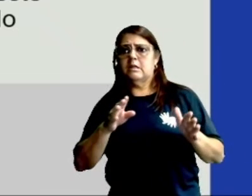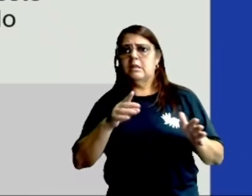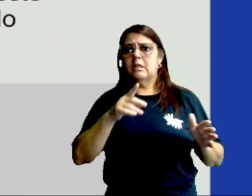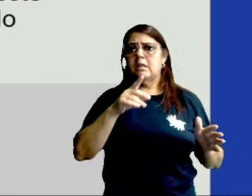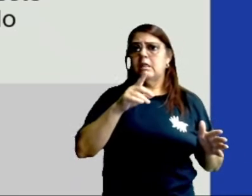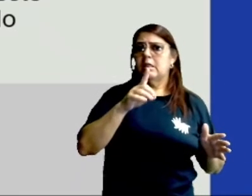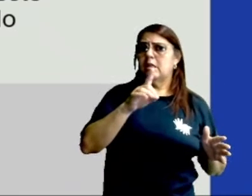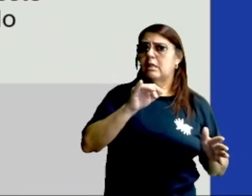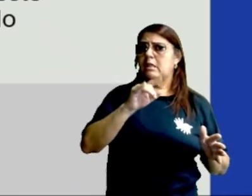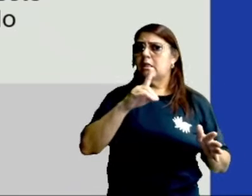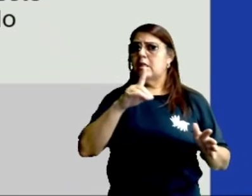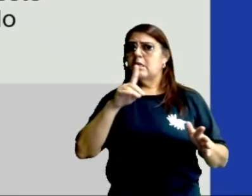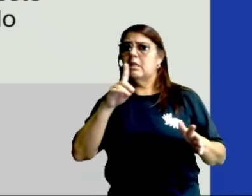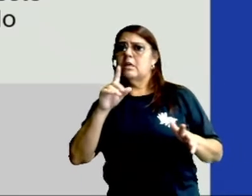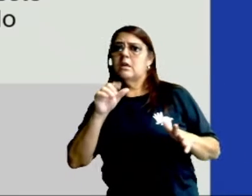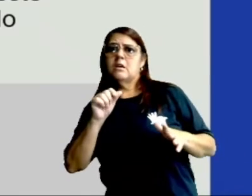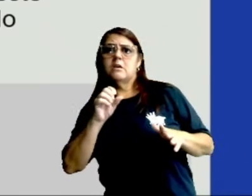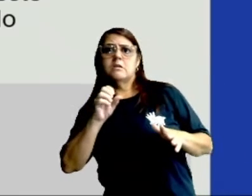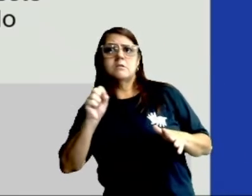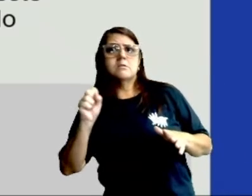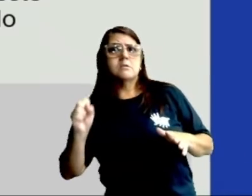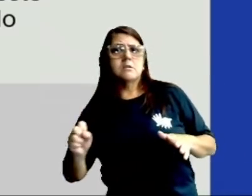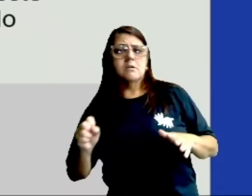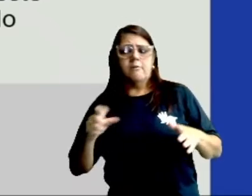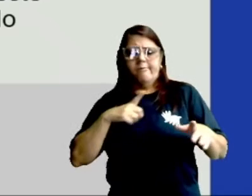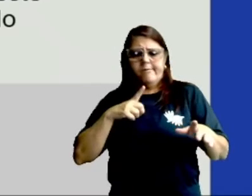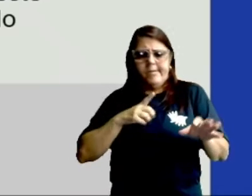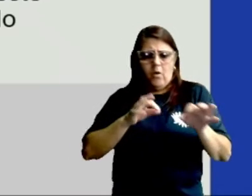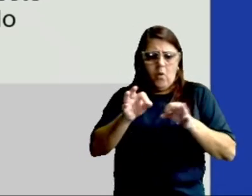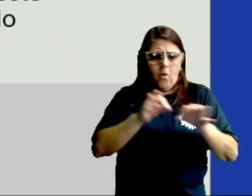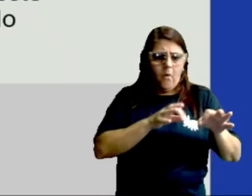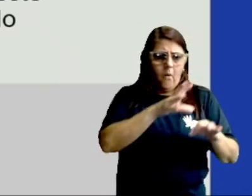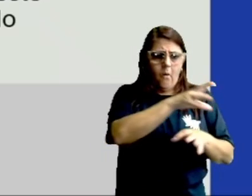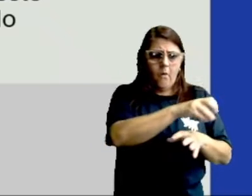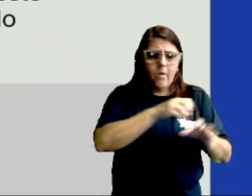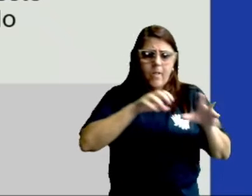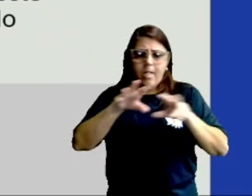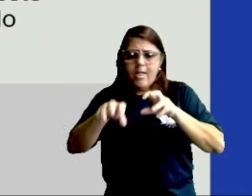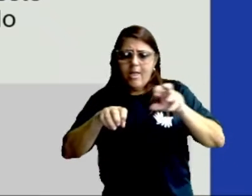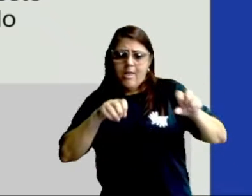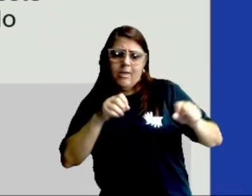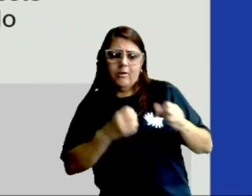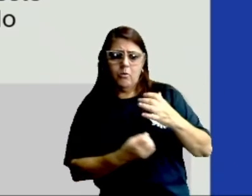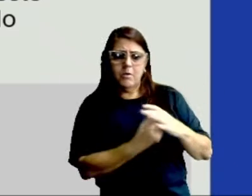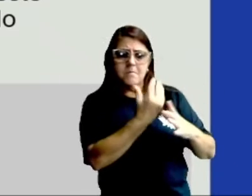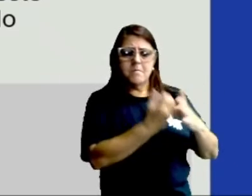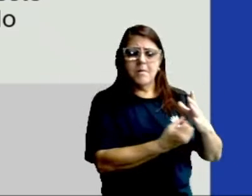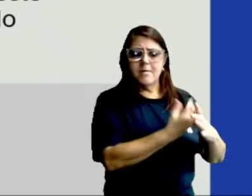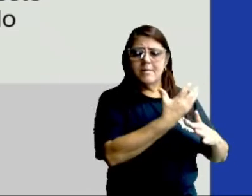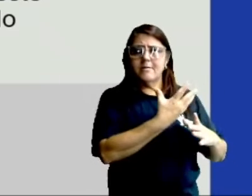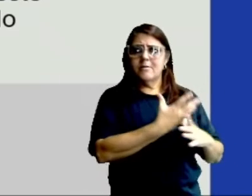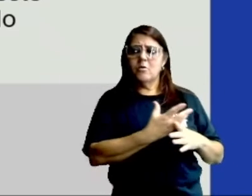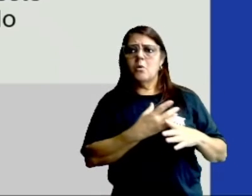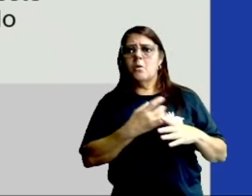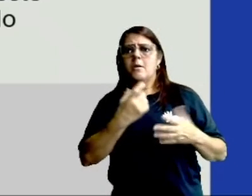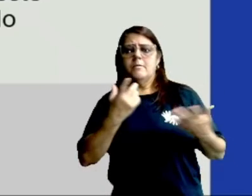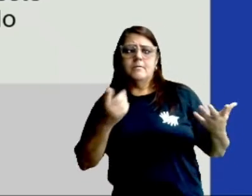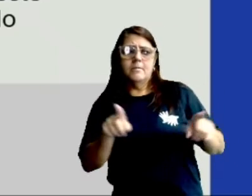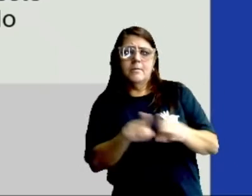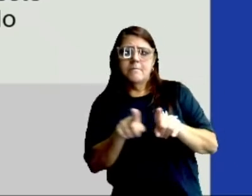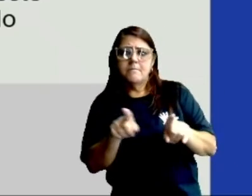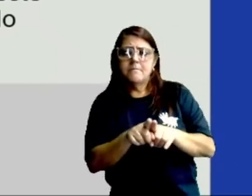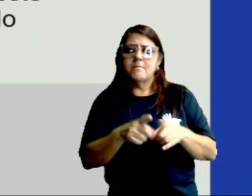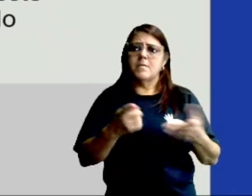de mobilizar Essa sociedade em torno dessa colheita em torno da agricultura em torno da pecuária